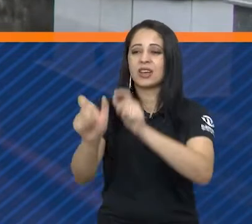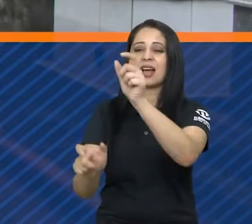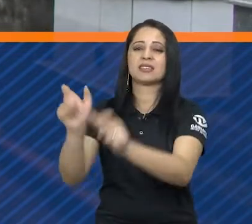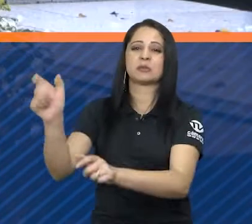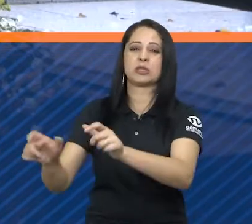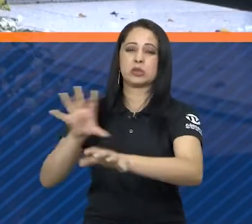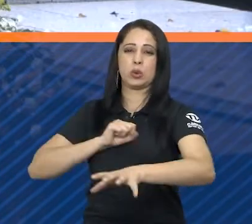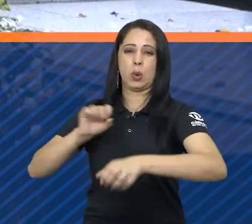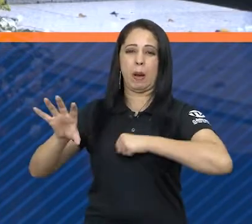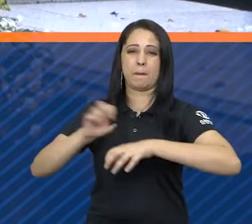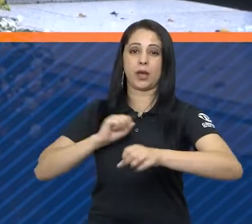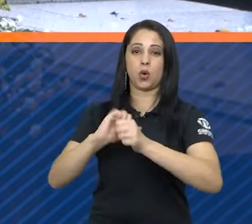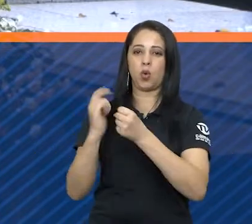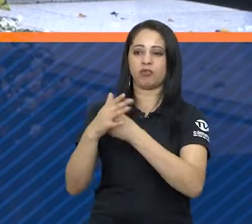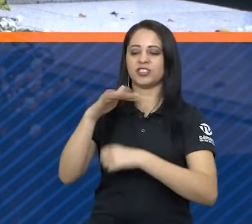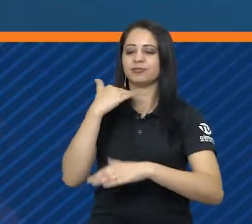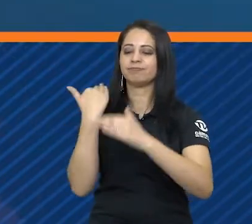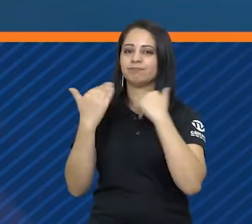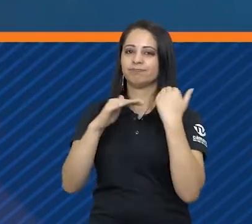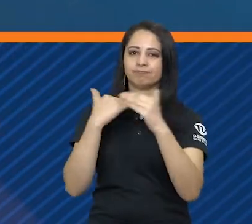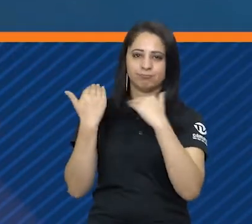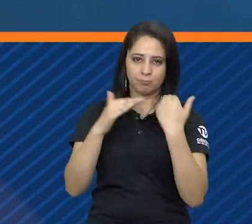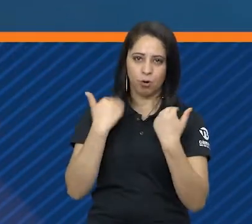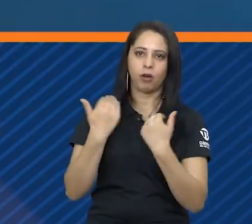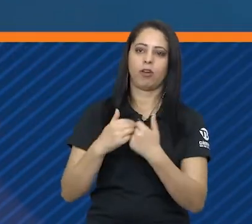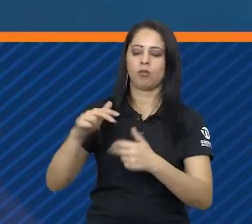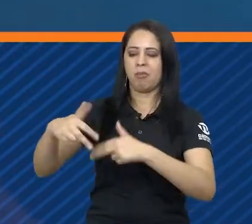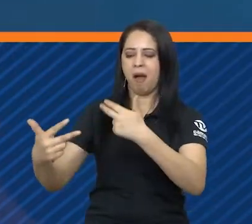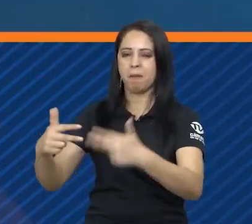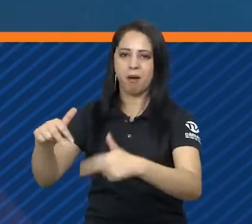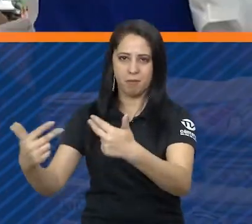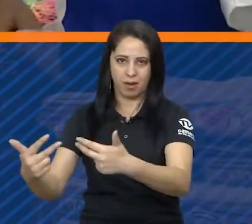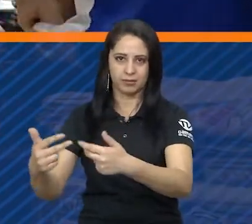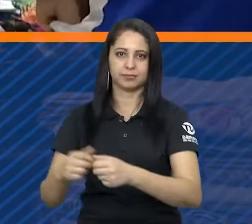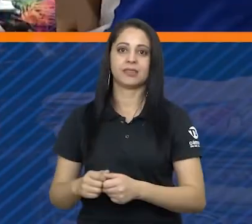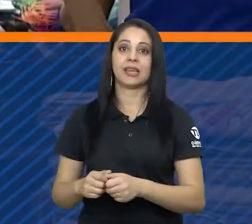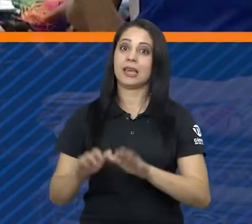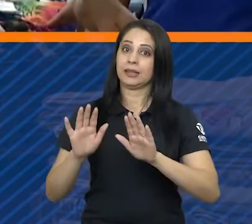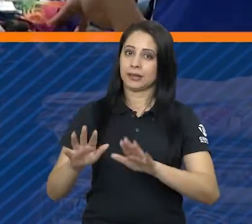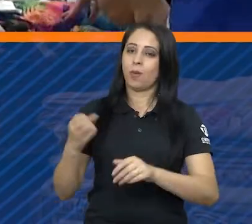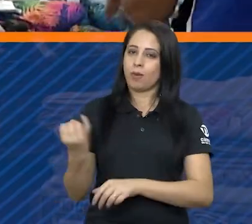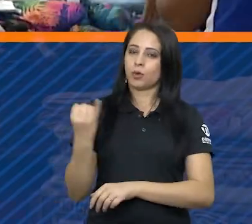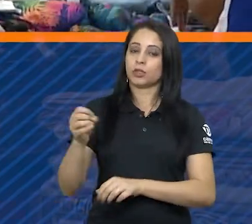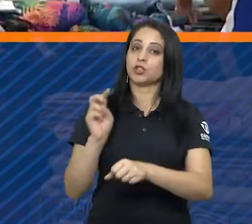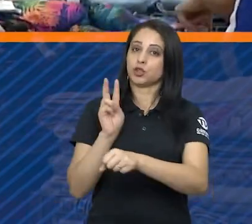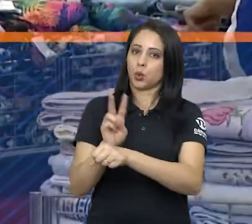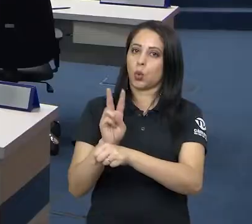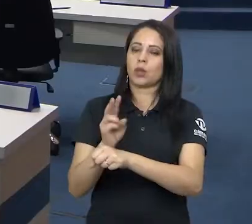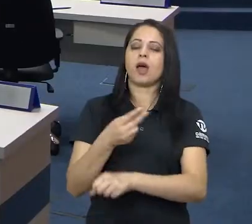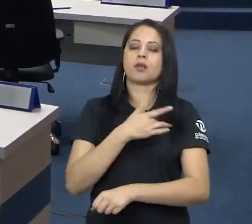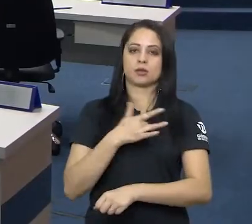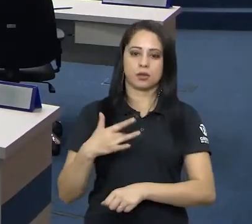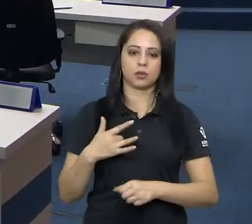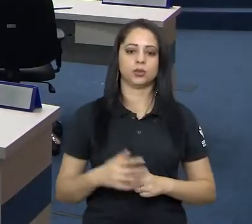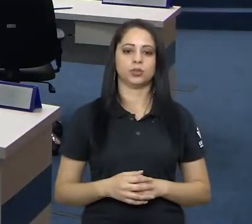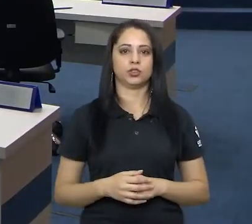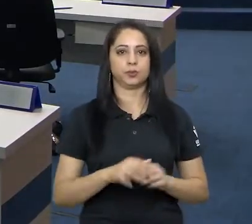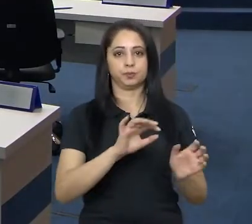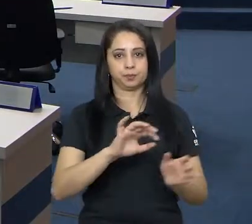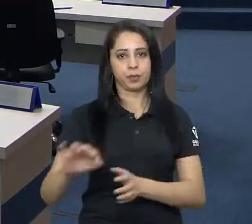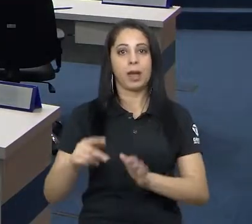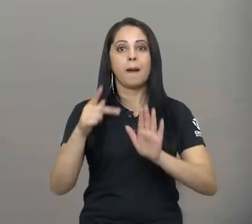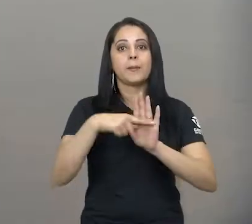às famílias que perderam entes queridos e conscientizar sobre a importância de se cuidar durante a pandemia. Outro projeto